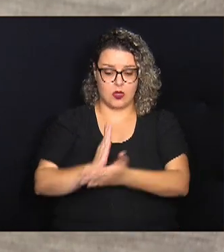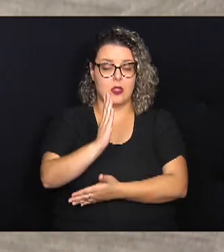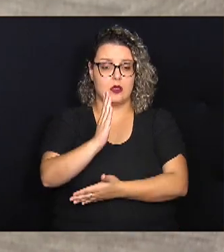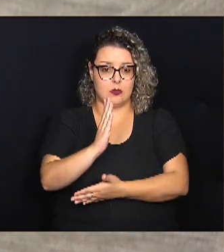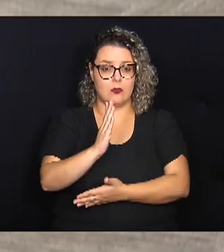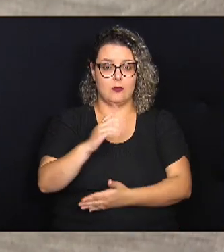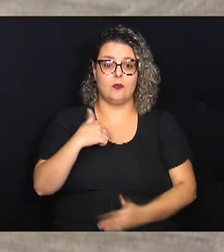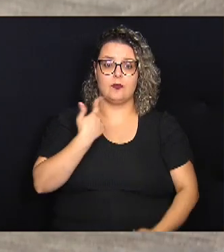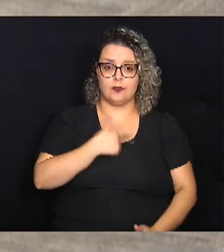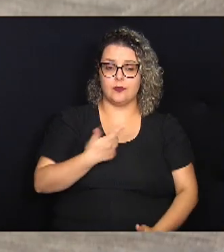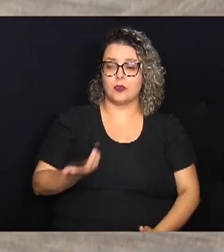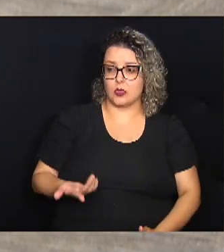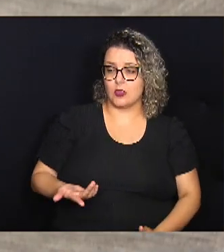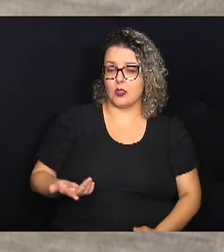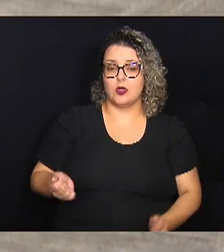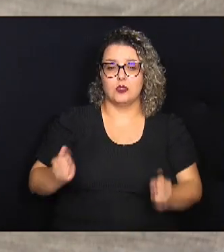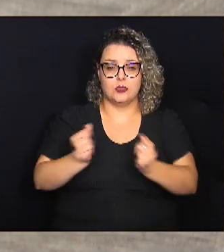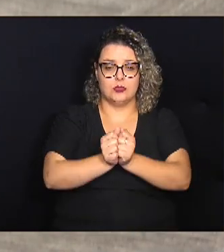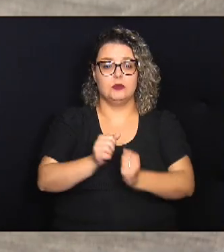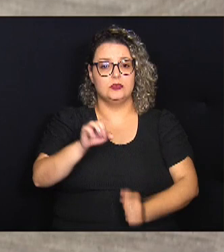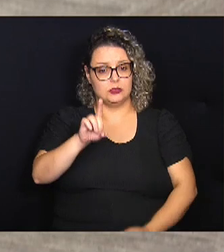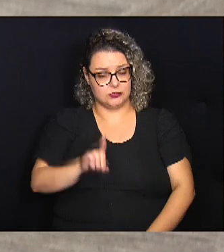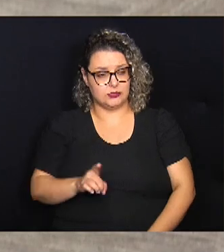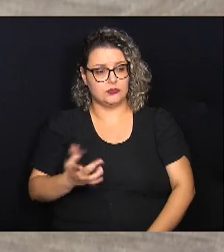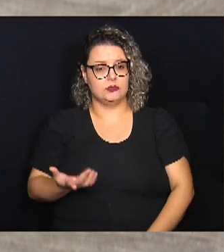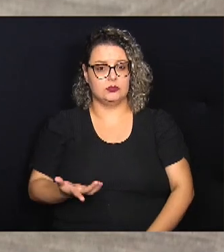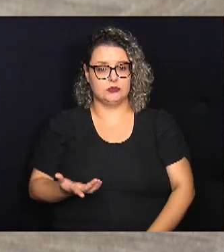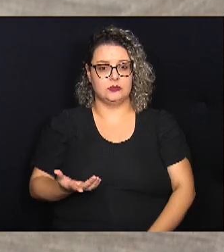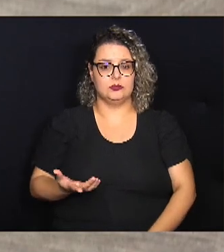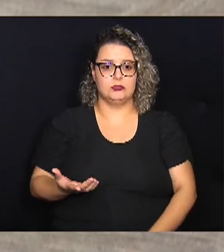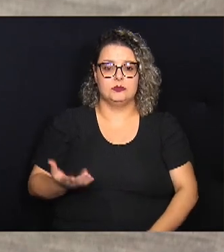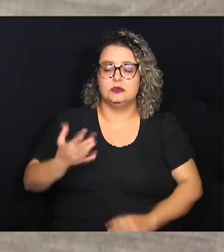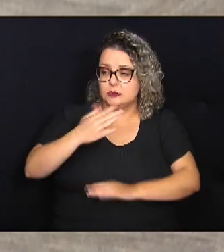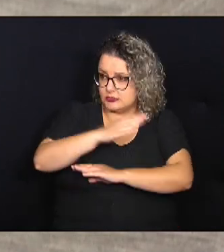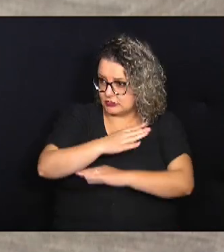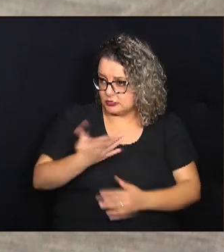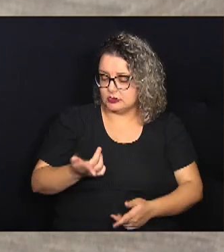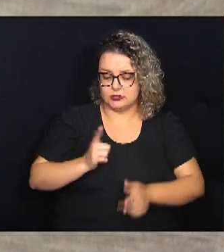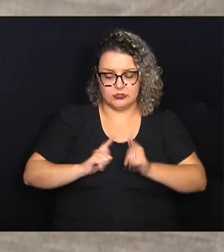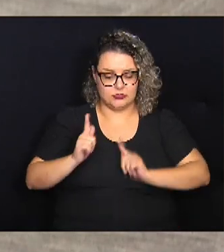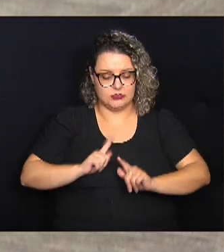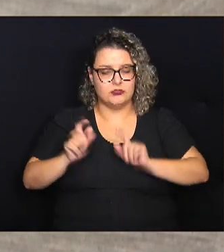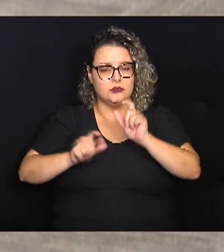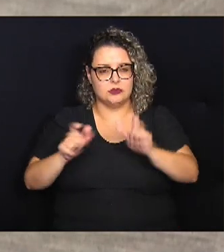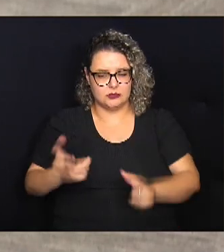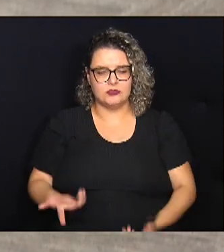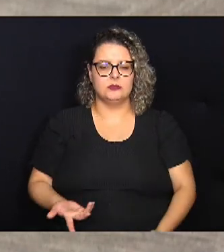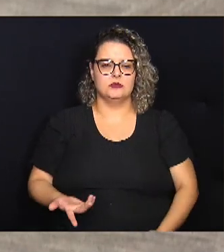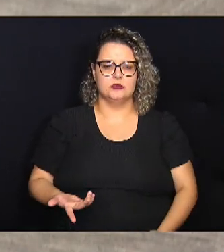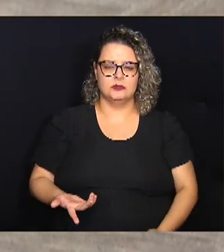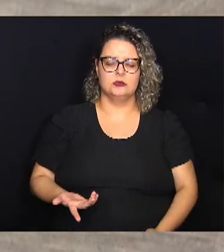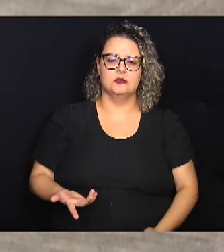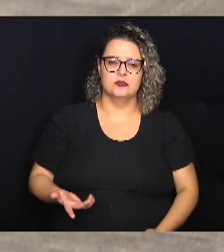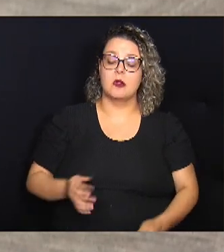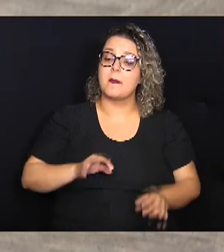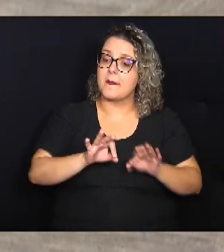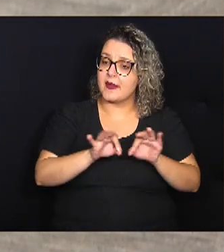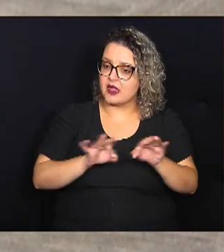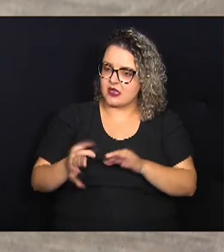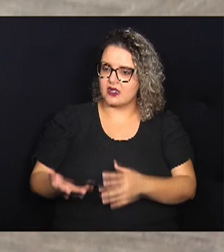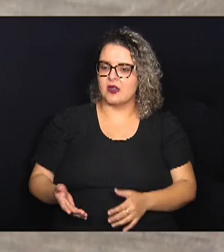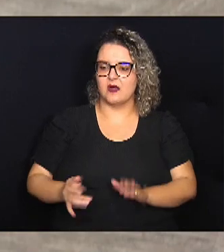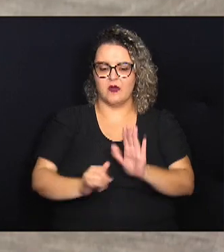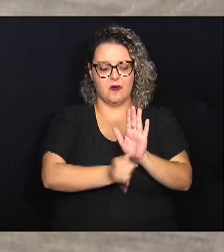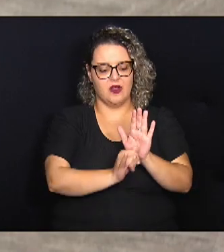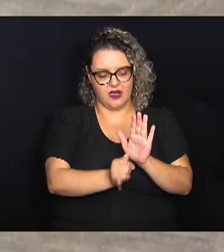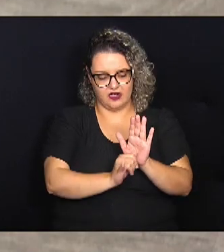gente estará, junto com a diretoria da casa, a gestão de pessoas, a diretoria de gestão de pessoas, preparando o edital